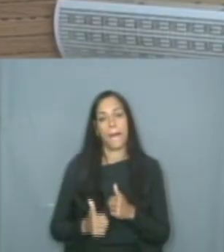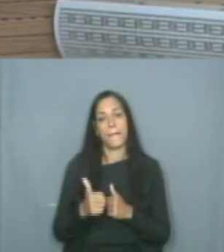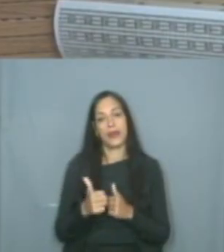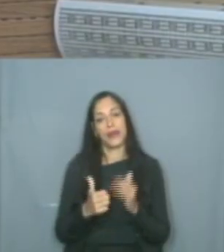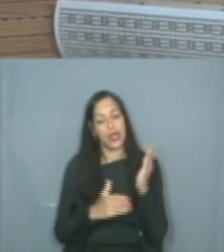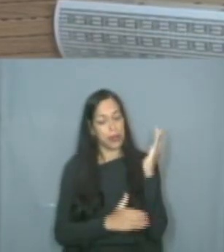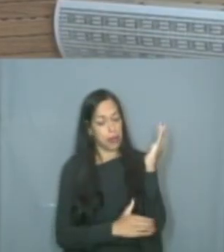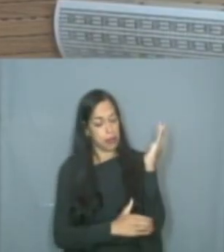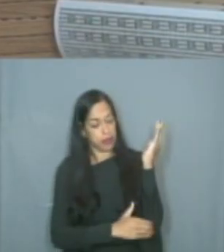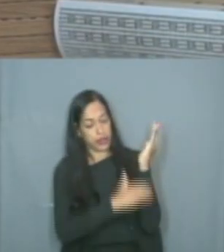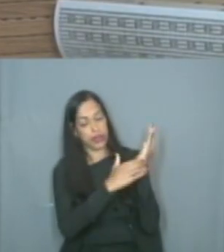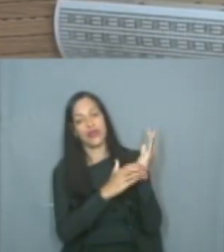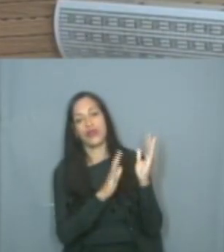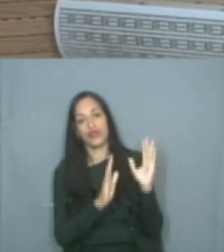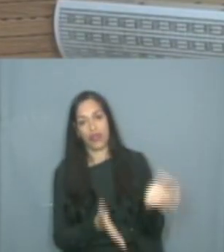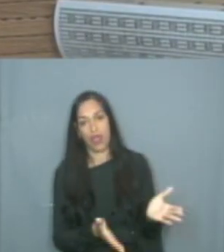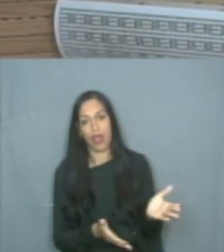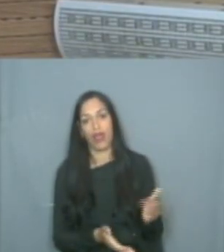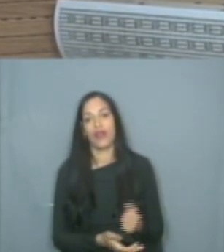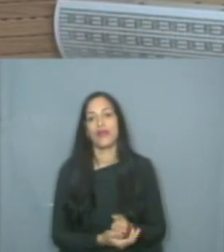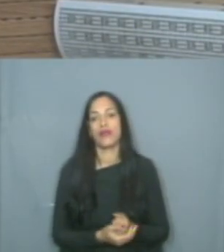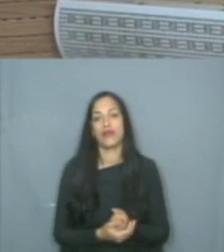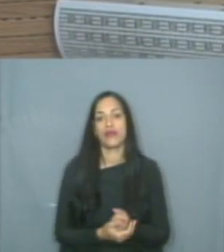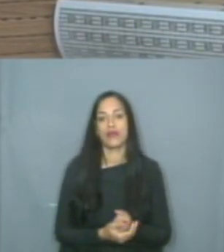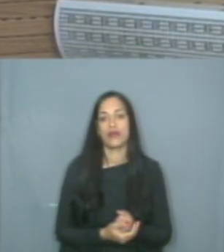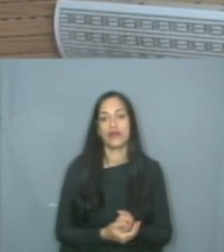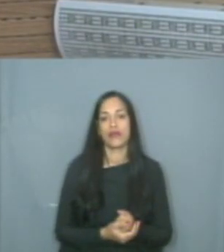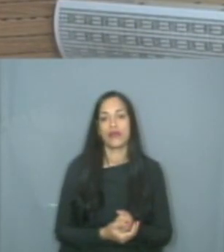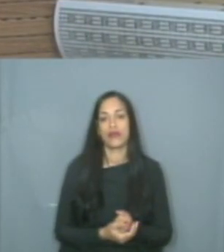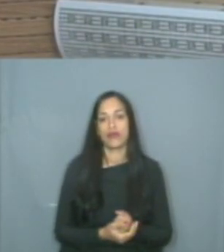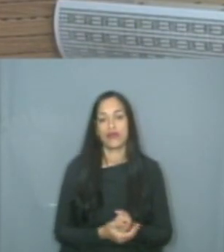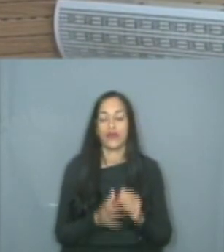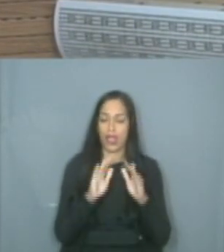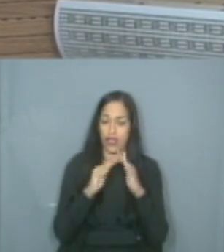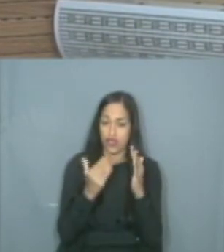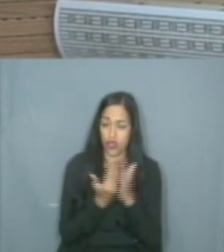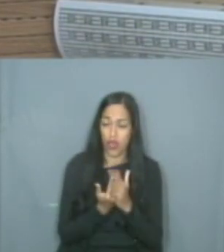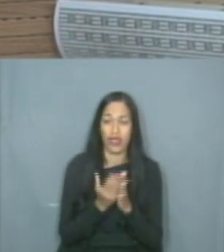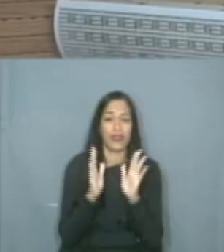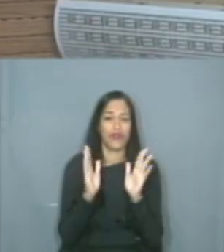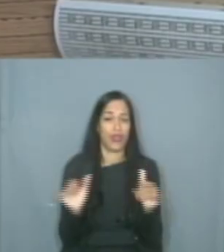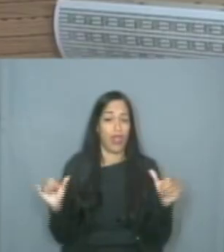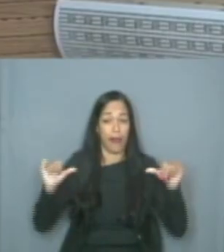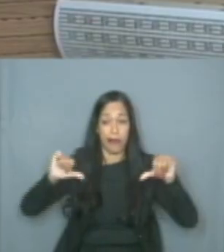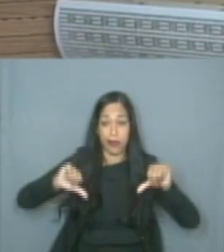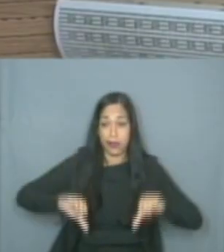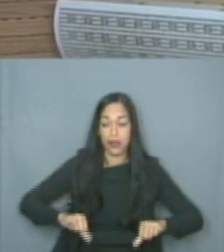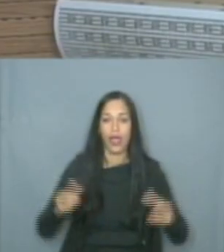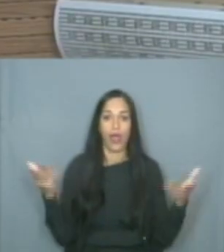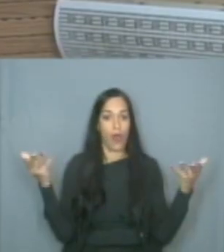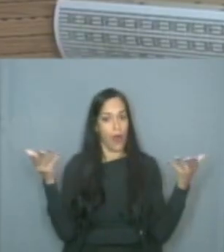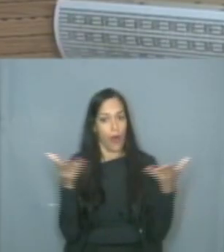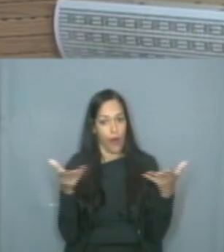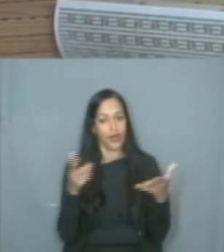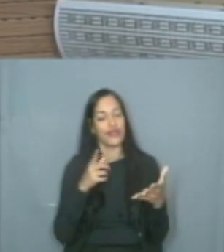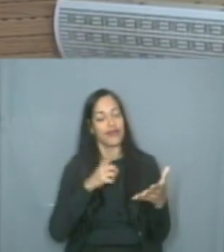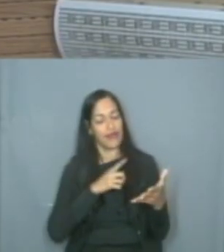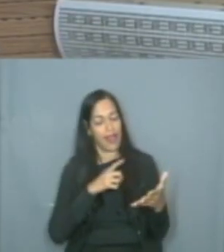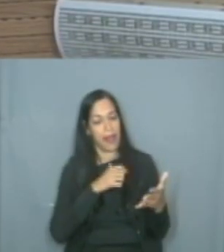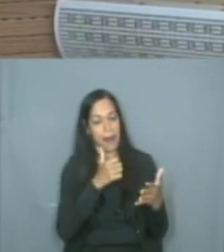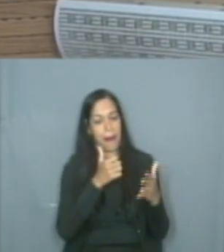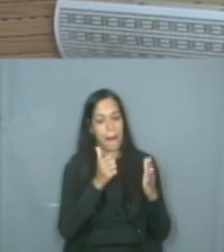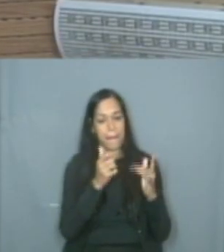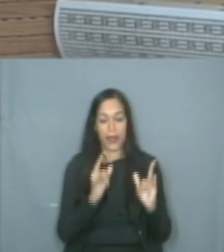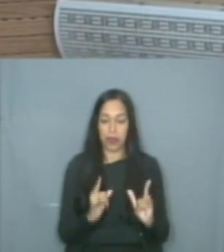já esteve em situação, tecnicamente falando, vamos assim dizer, em péssimas condições. Hoje a gente tem um primeiro andar